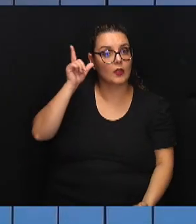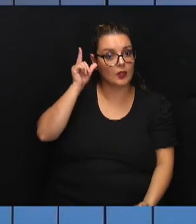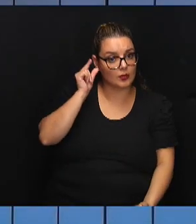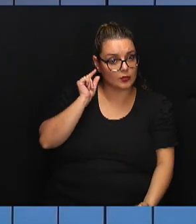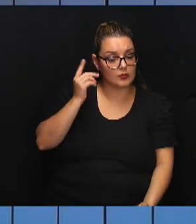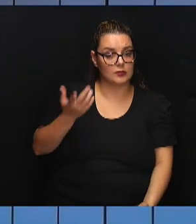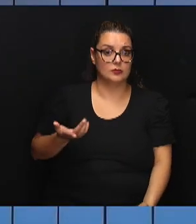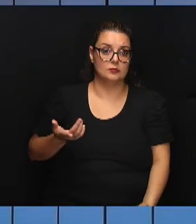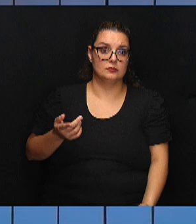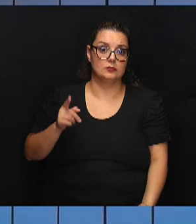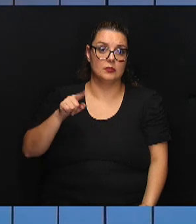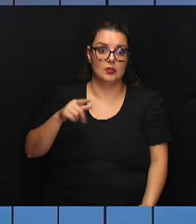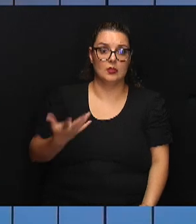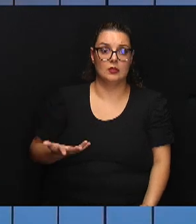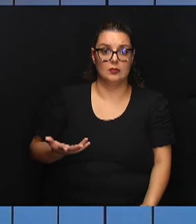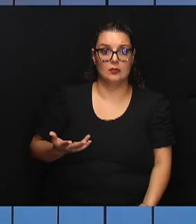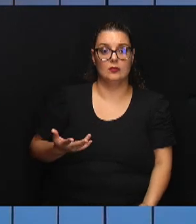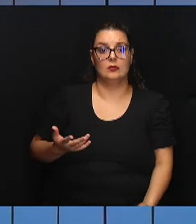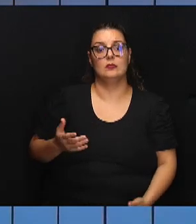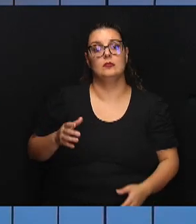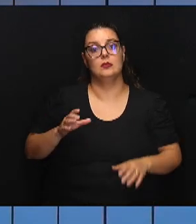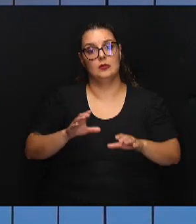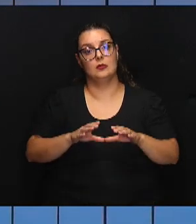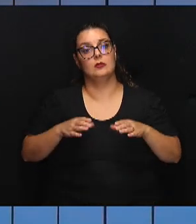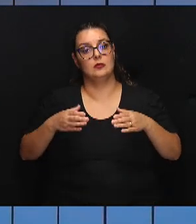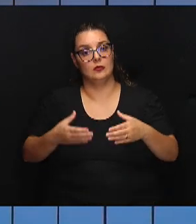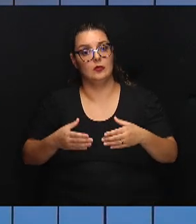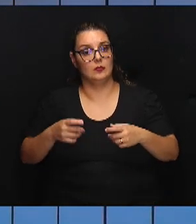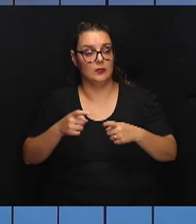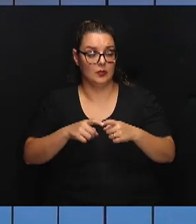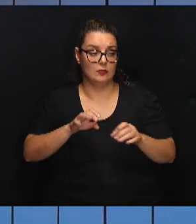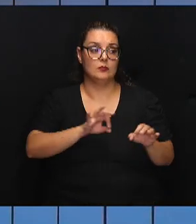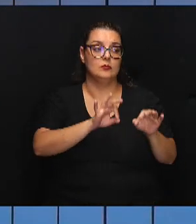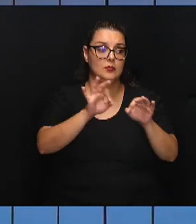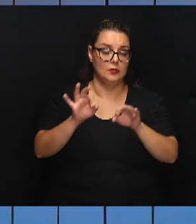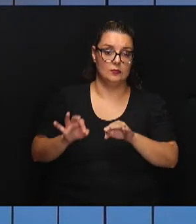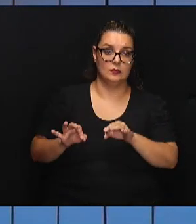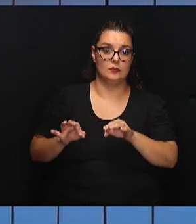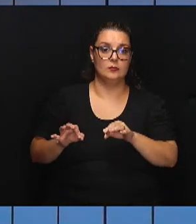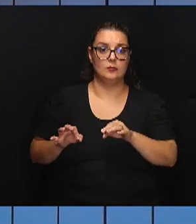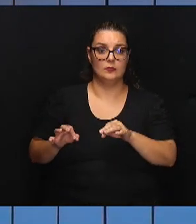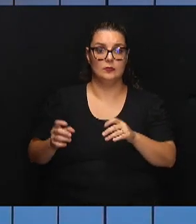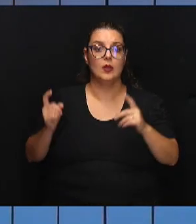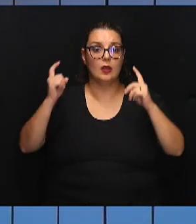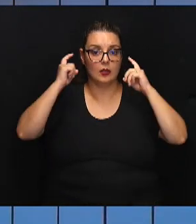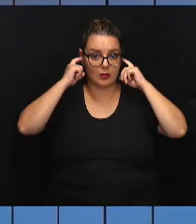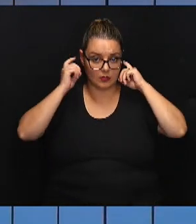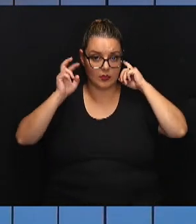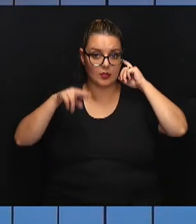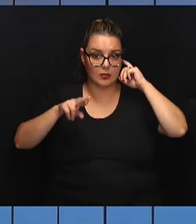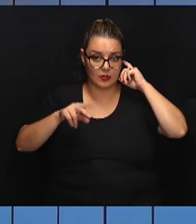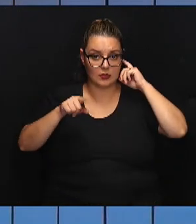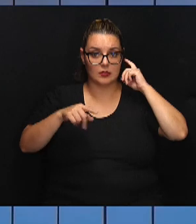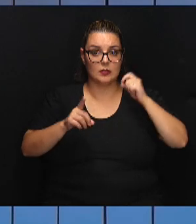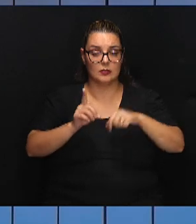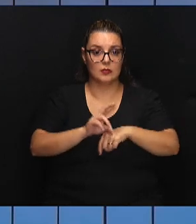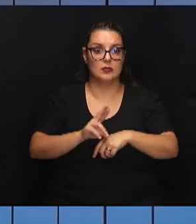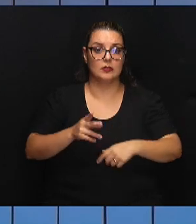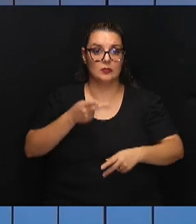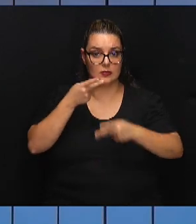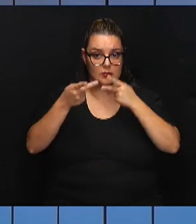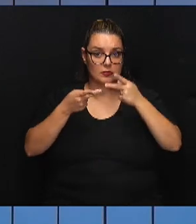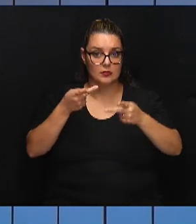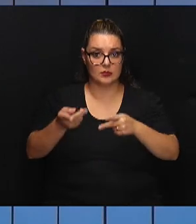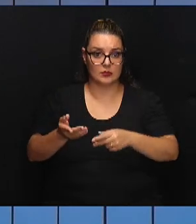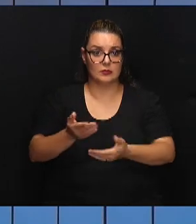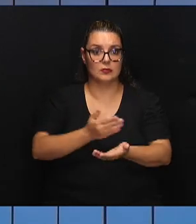audição, isso é uma questão que a comunidade, né, médica vem acompanhando bastante por conta dos fones de ouvido, né, doutora? Você até comentou isso